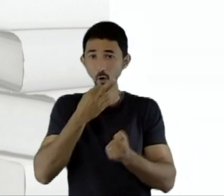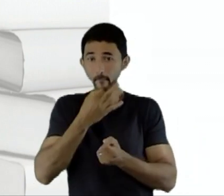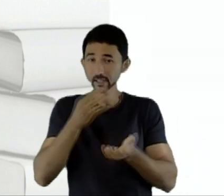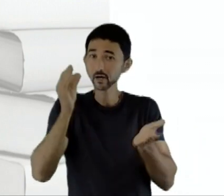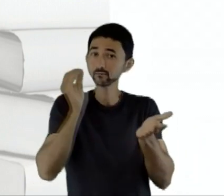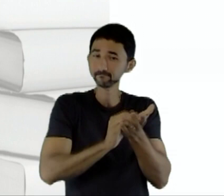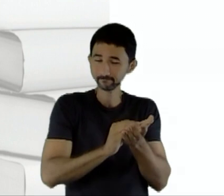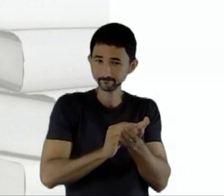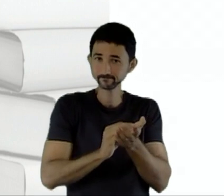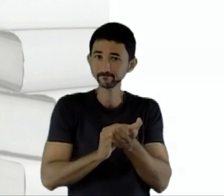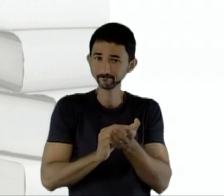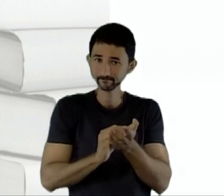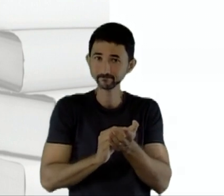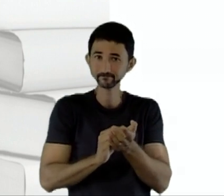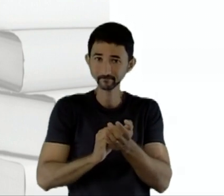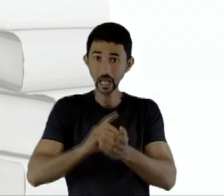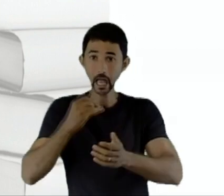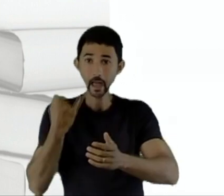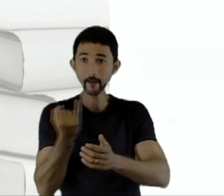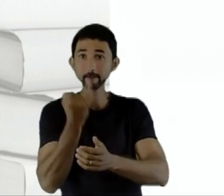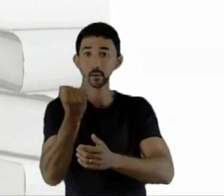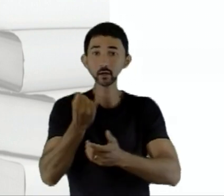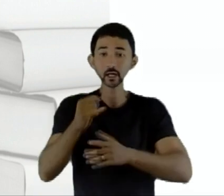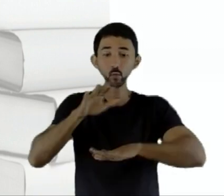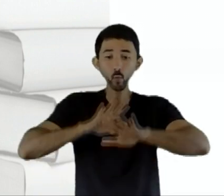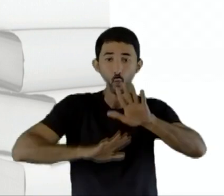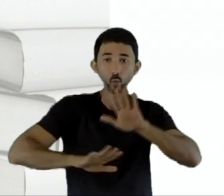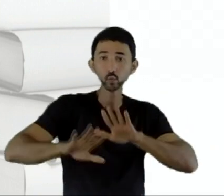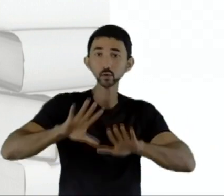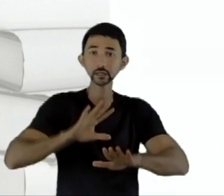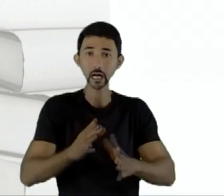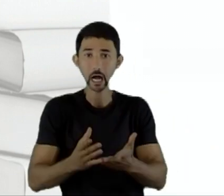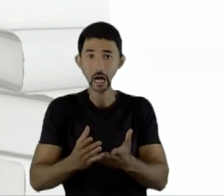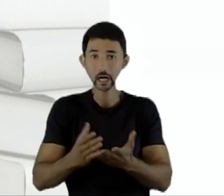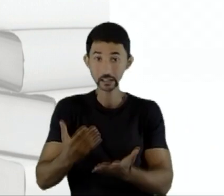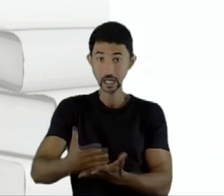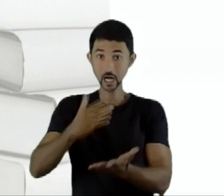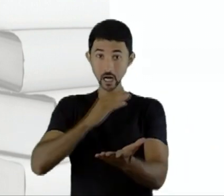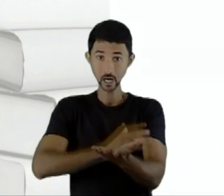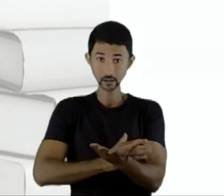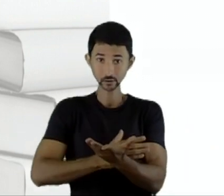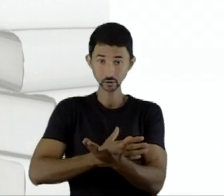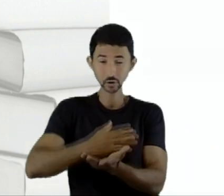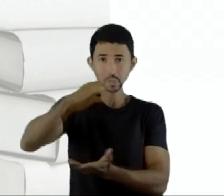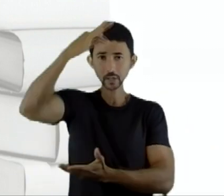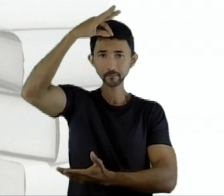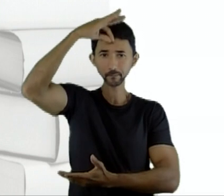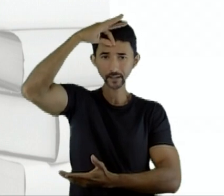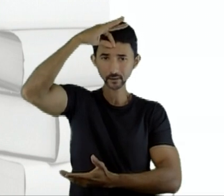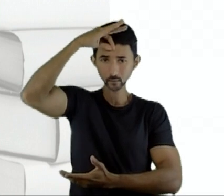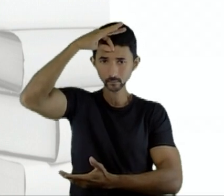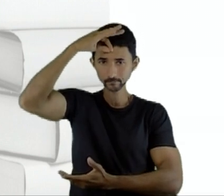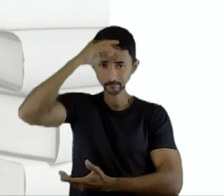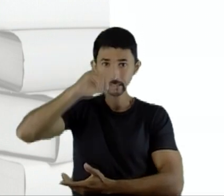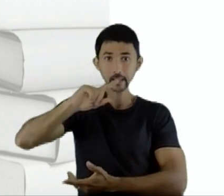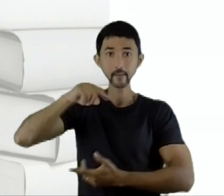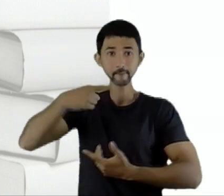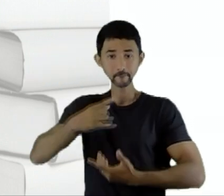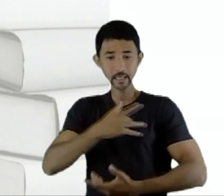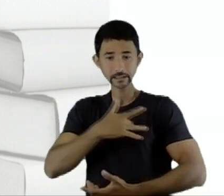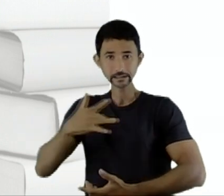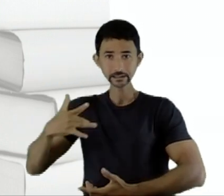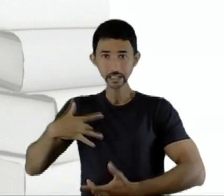estou tentando defender. É importante cuidar do espírito para que eu tenha uma